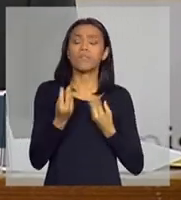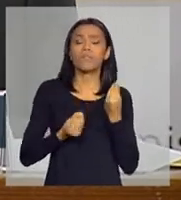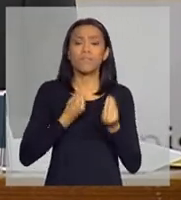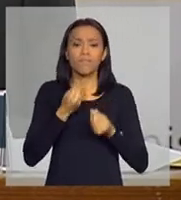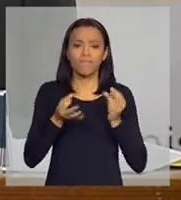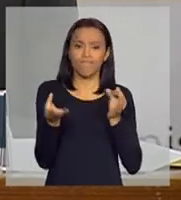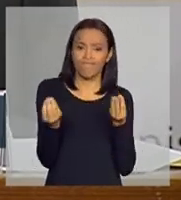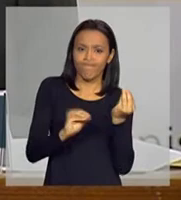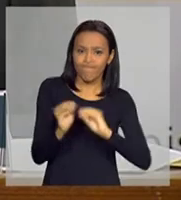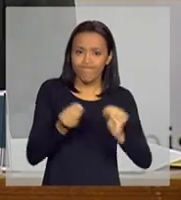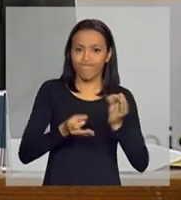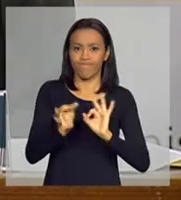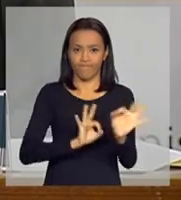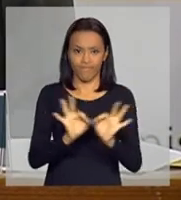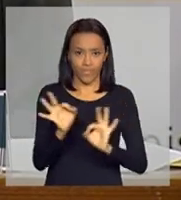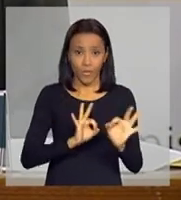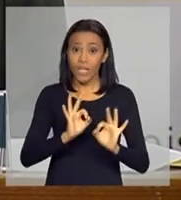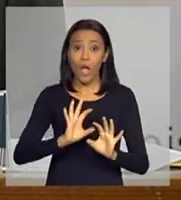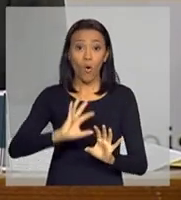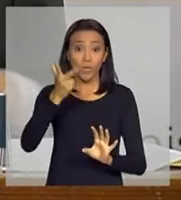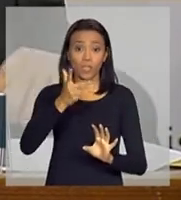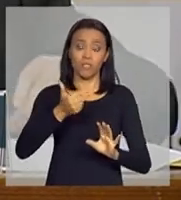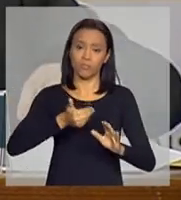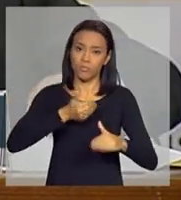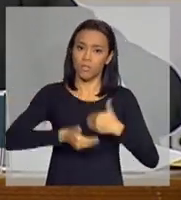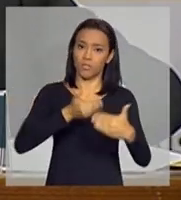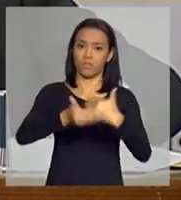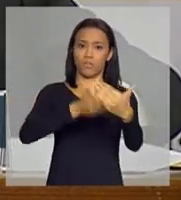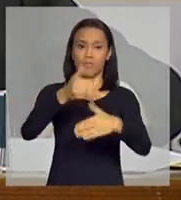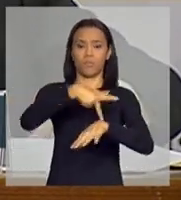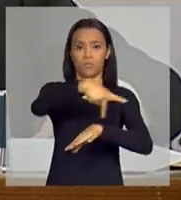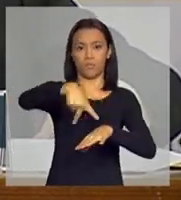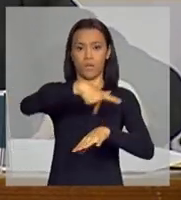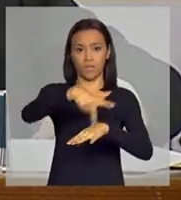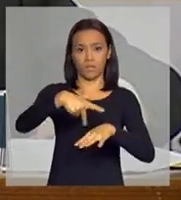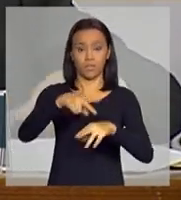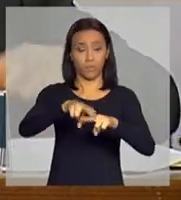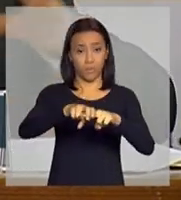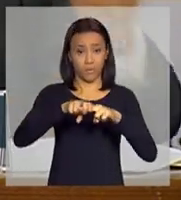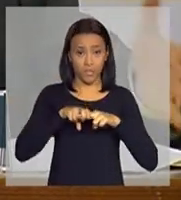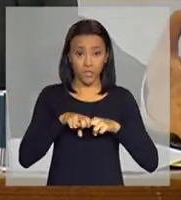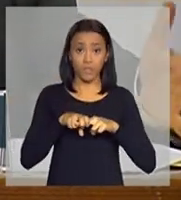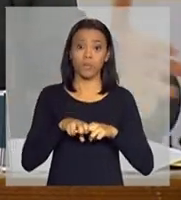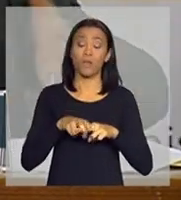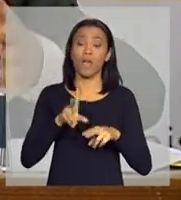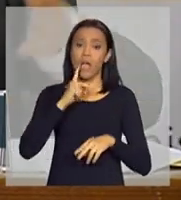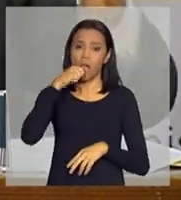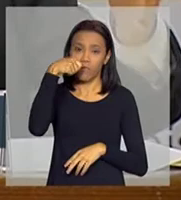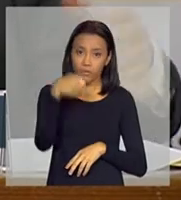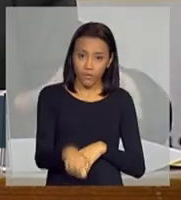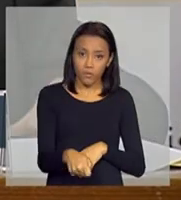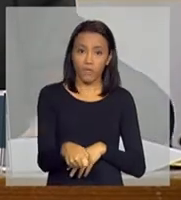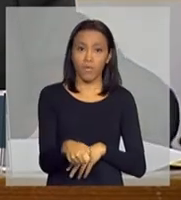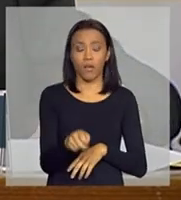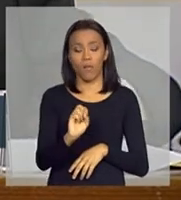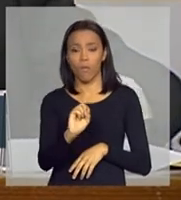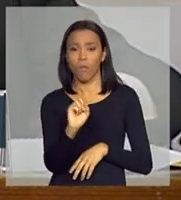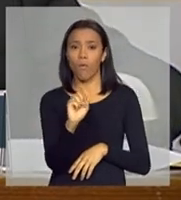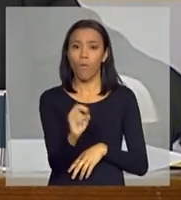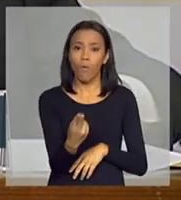daquilo que está acontecendo com o crescimento do país e portanto confirmar ou